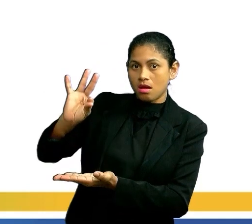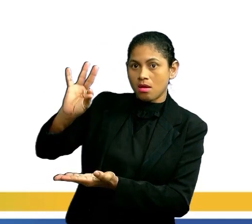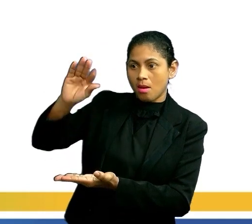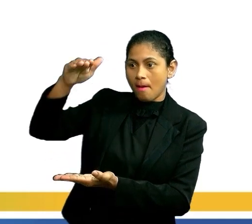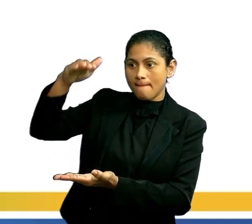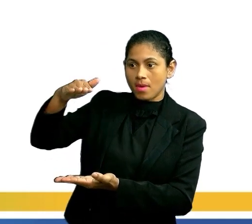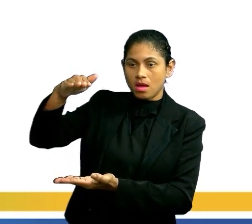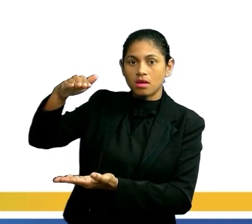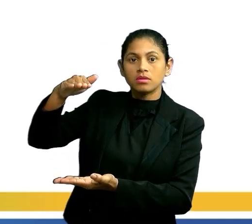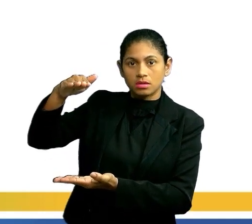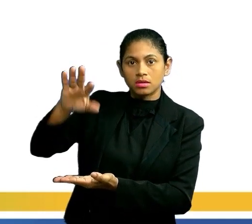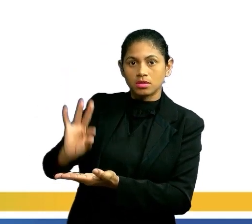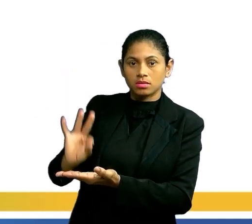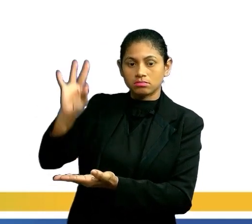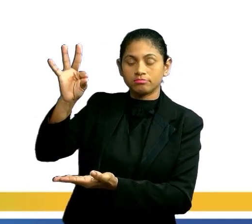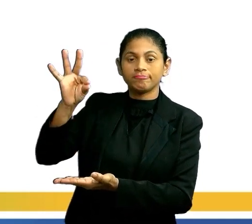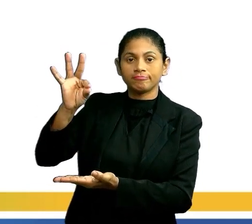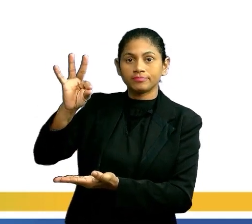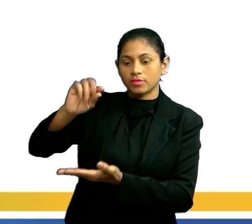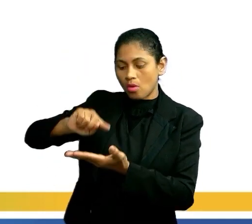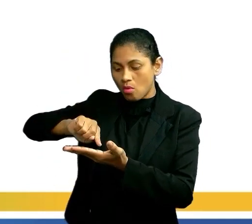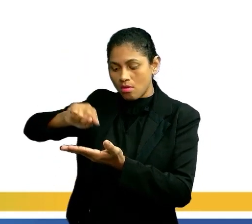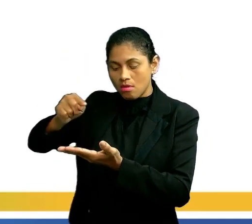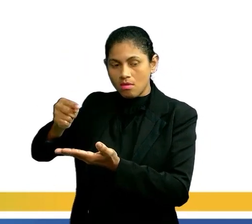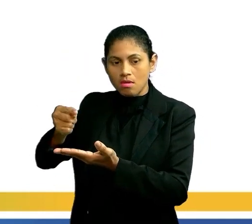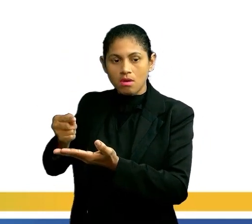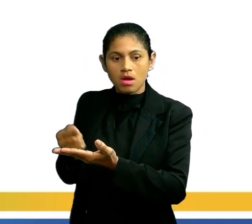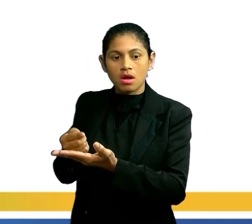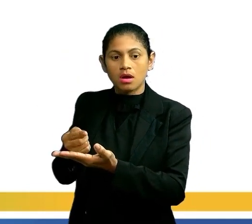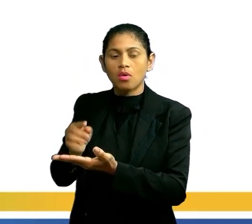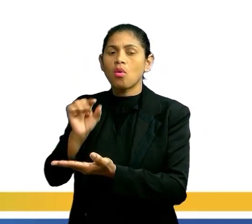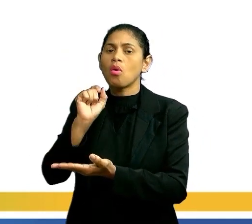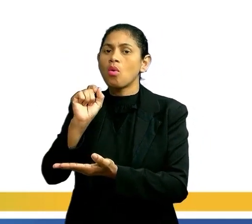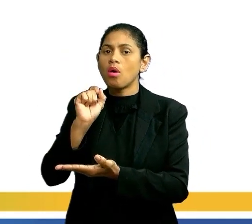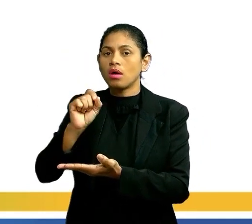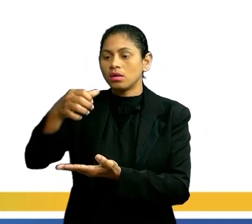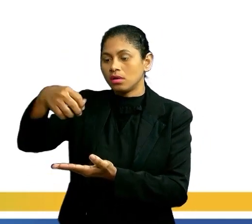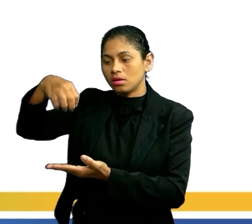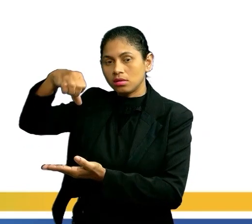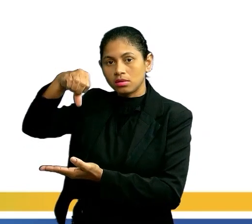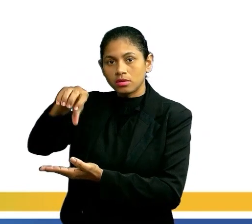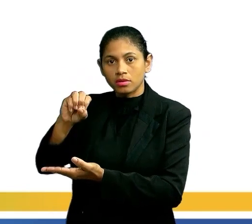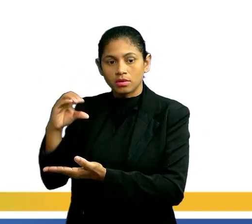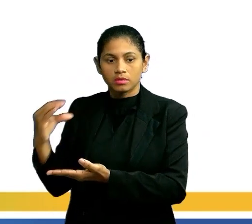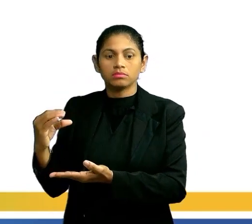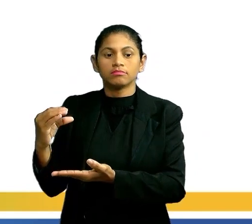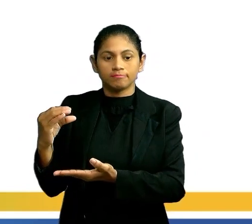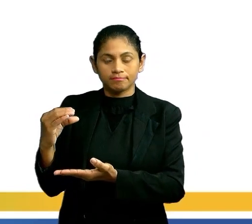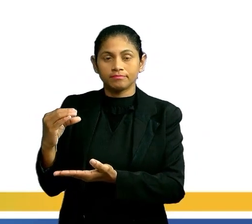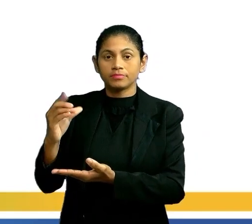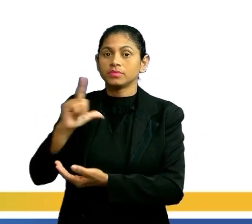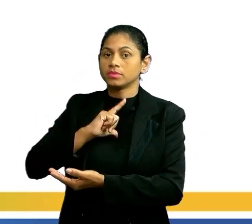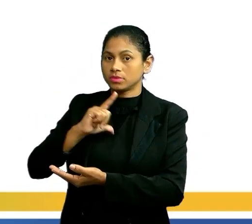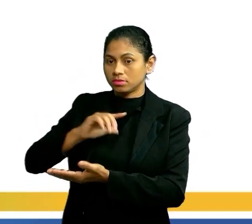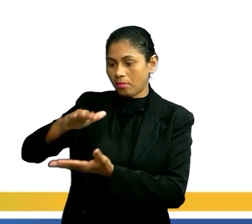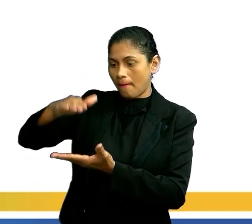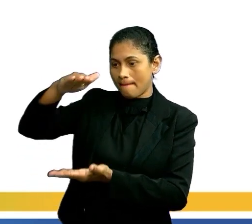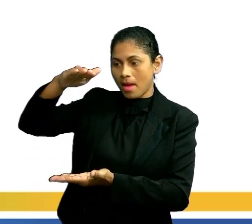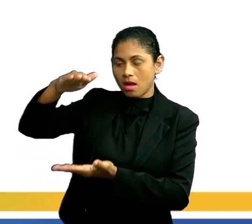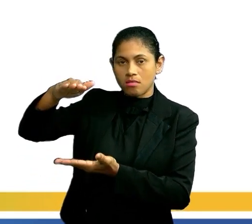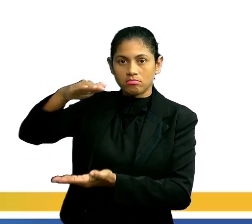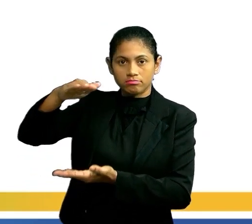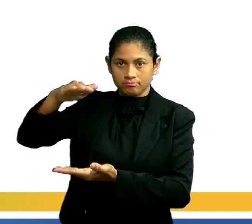ângulo de 90 graus. Então, quando ela vem totalmente reta, ela está dizendo que é perpendicular. Então, nesse caso, eu tenho um cilindro reto.